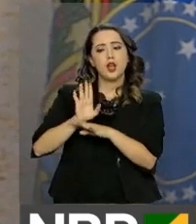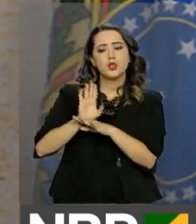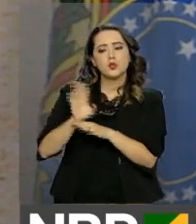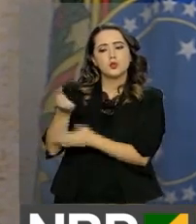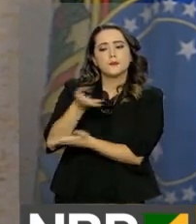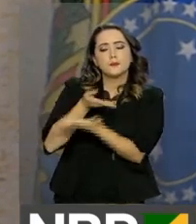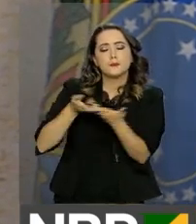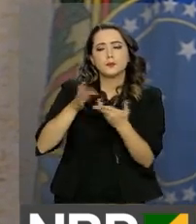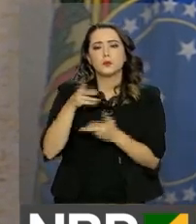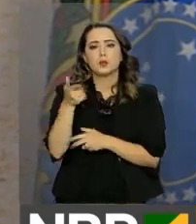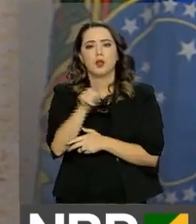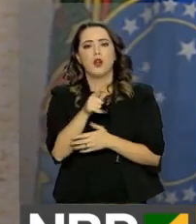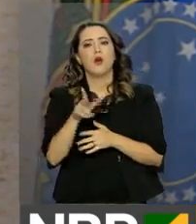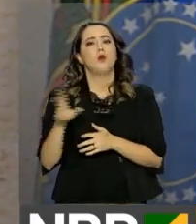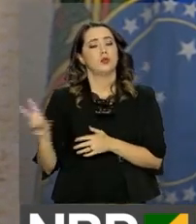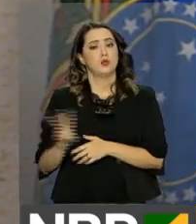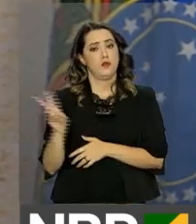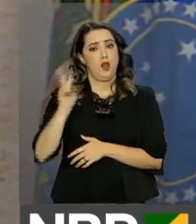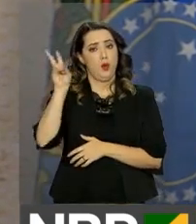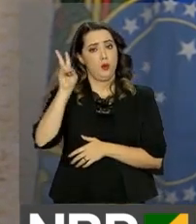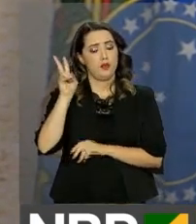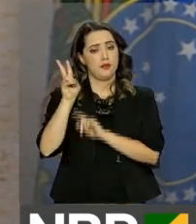todas as demais virtudes